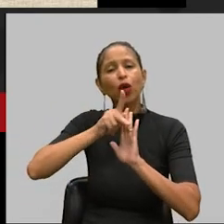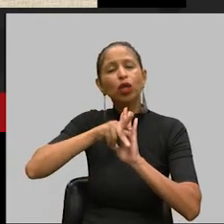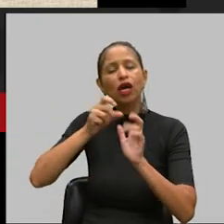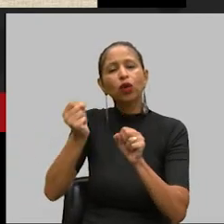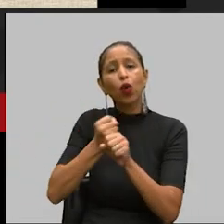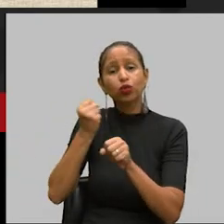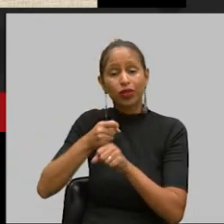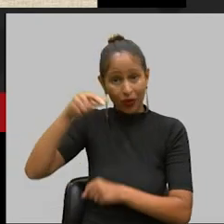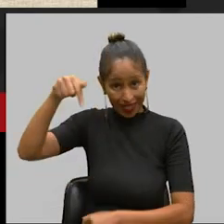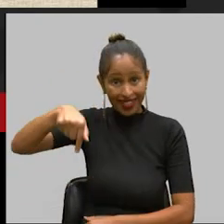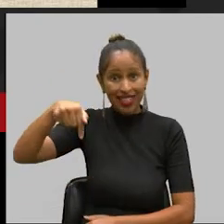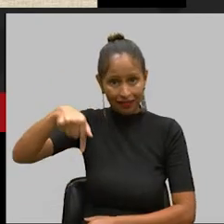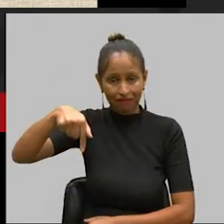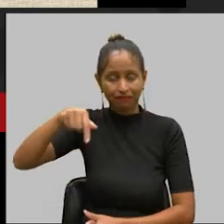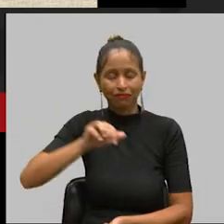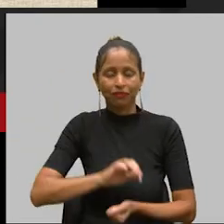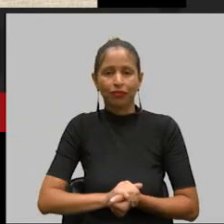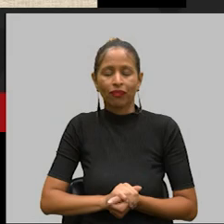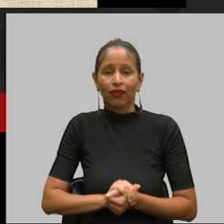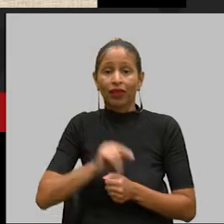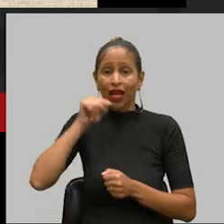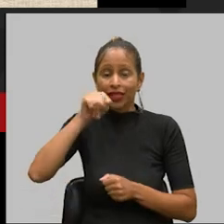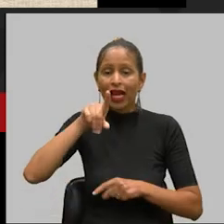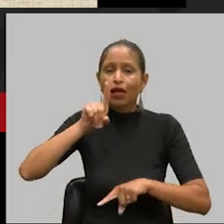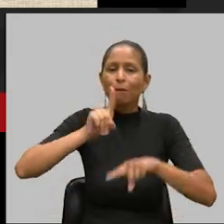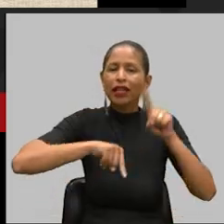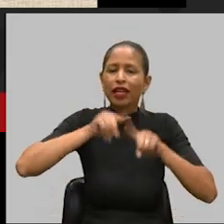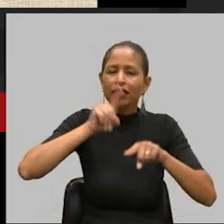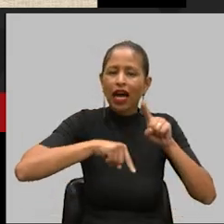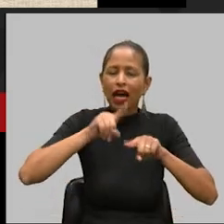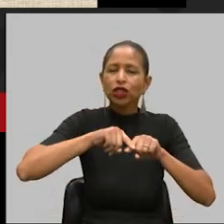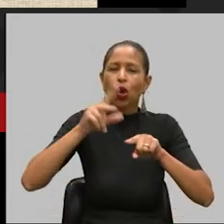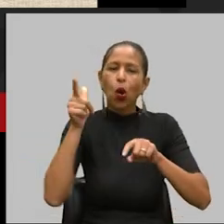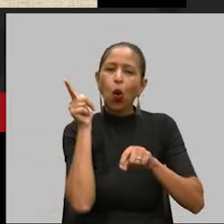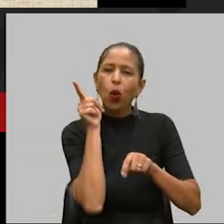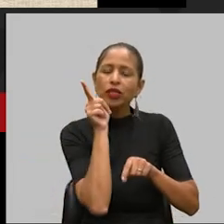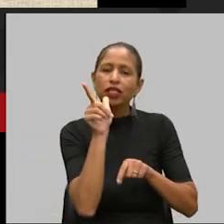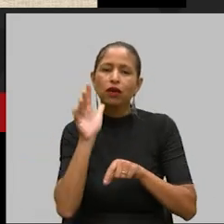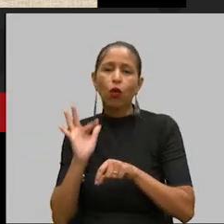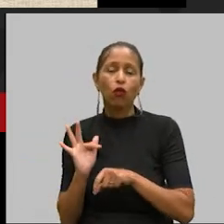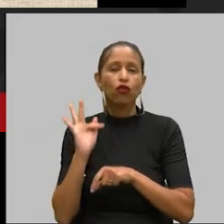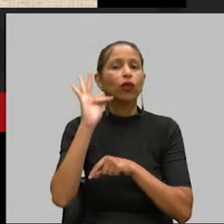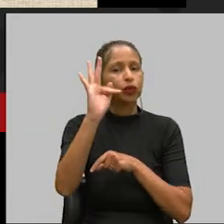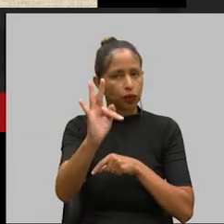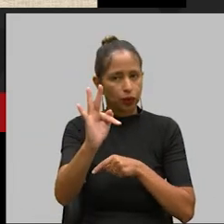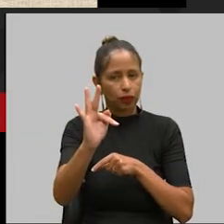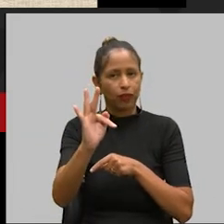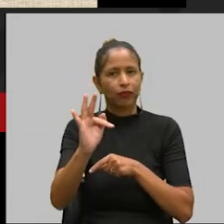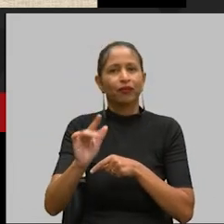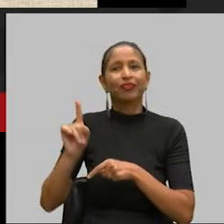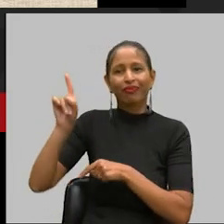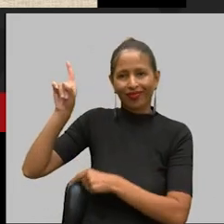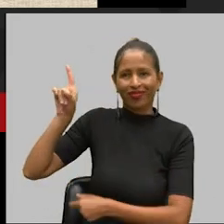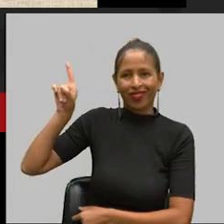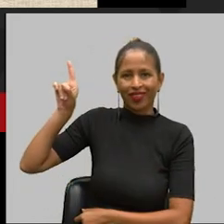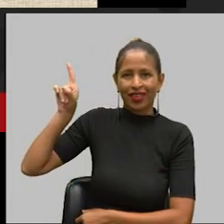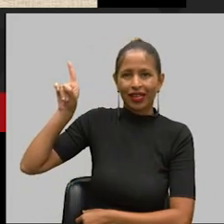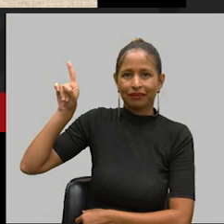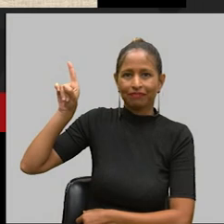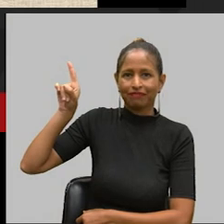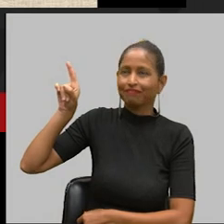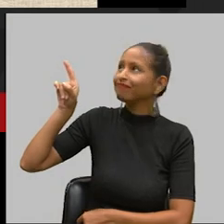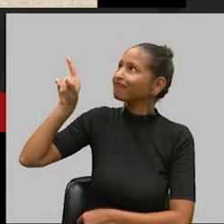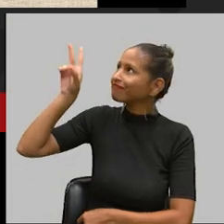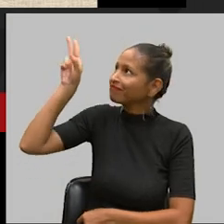construída aqui porque é dessa materialidade que a gente pode projetar o futuro né eu ia mostrar para vocês ó